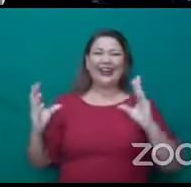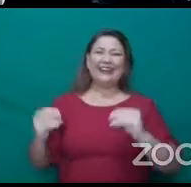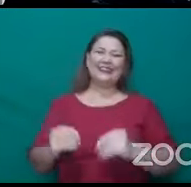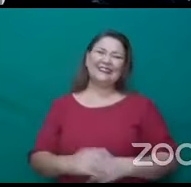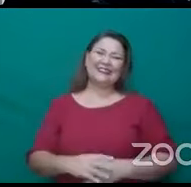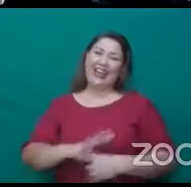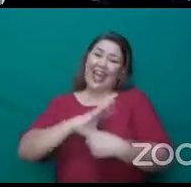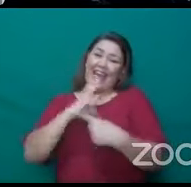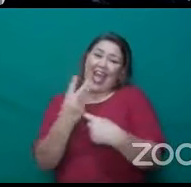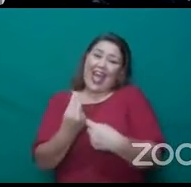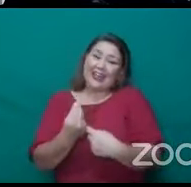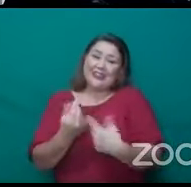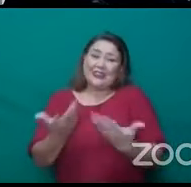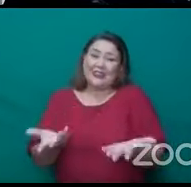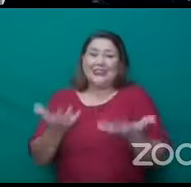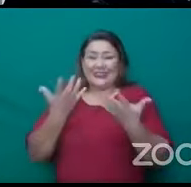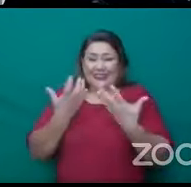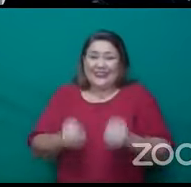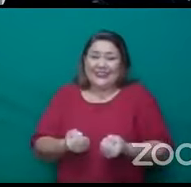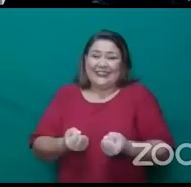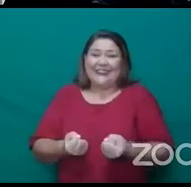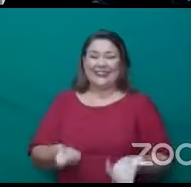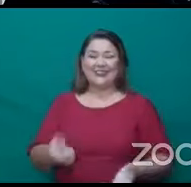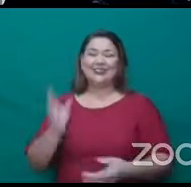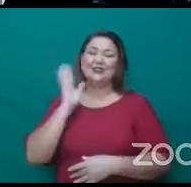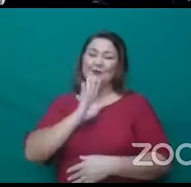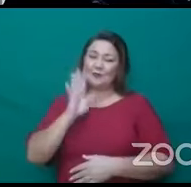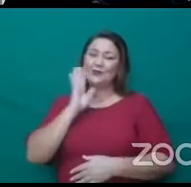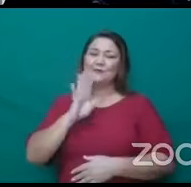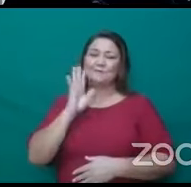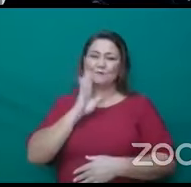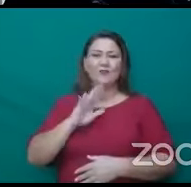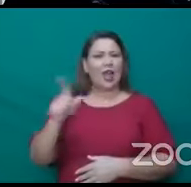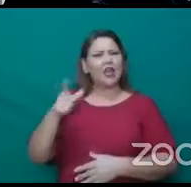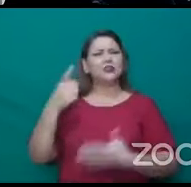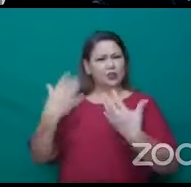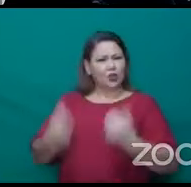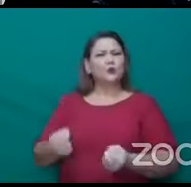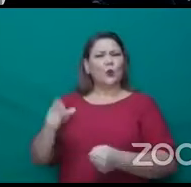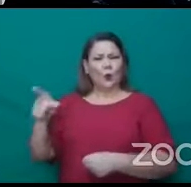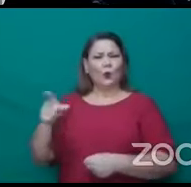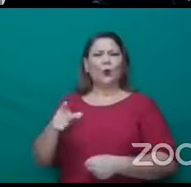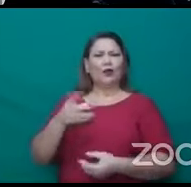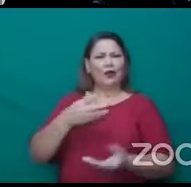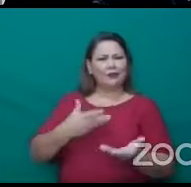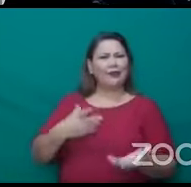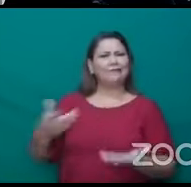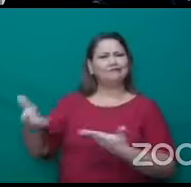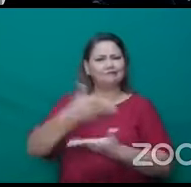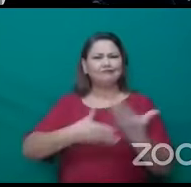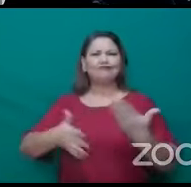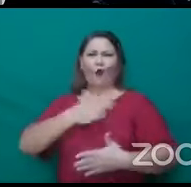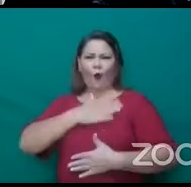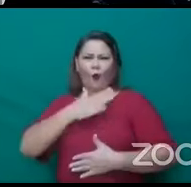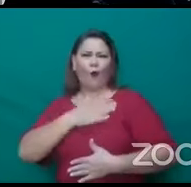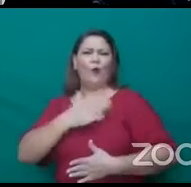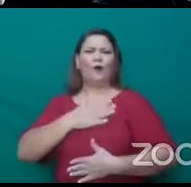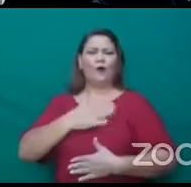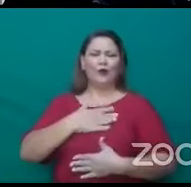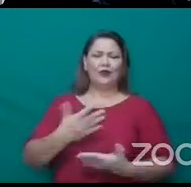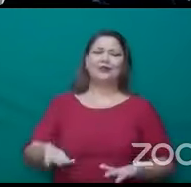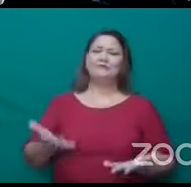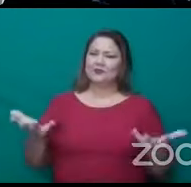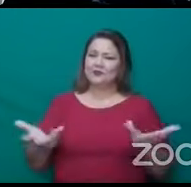inteira. Mas foi super legal. Ela super topou também, ela tava super envolvida naquilo tudo e foi